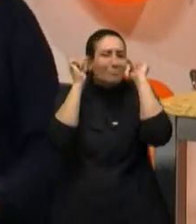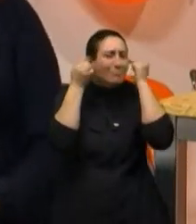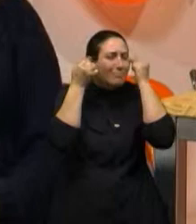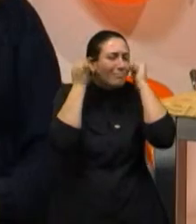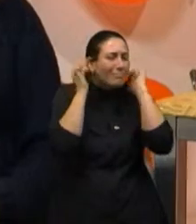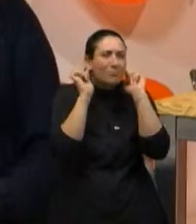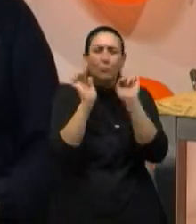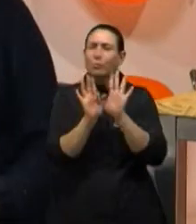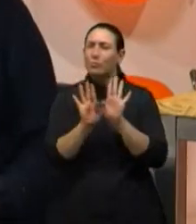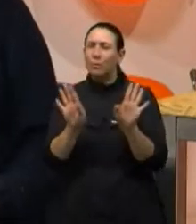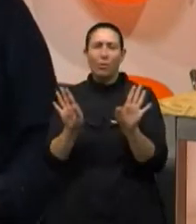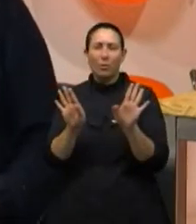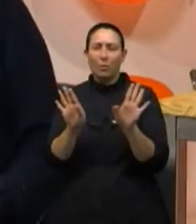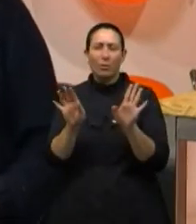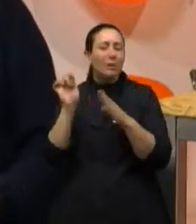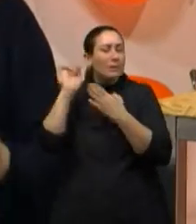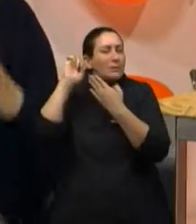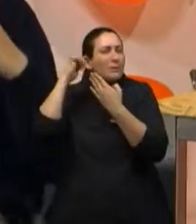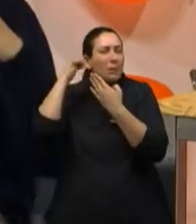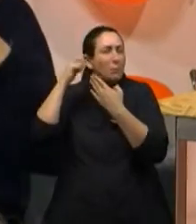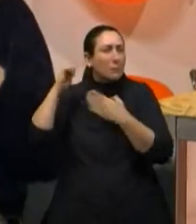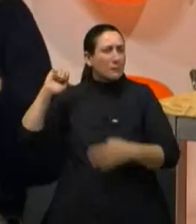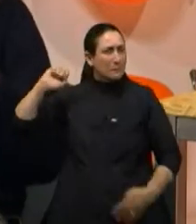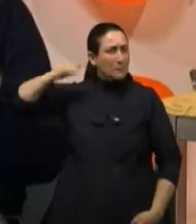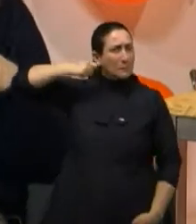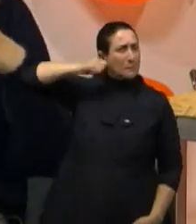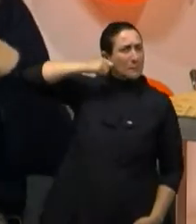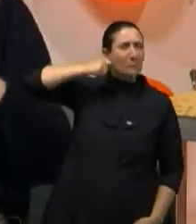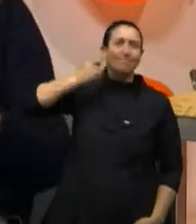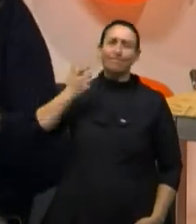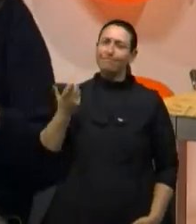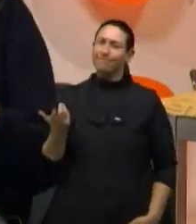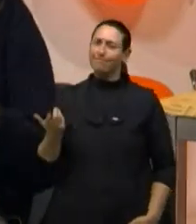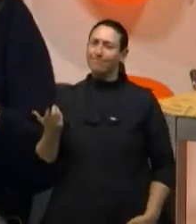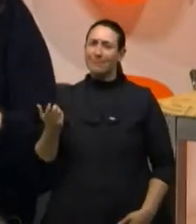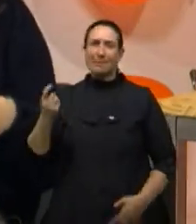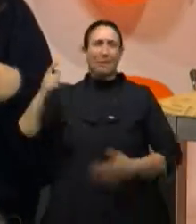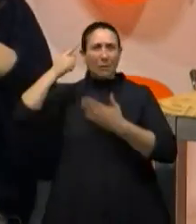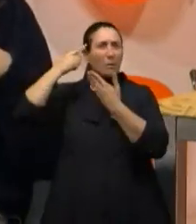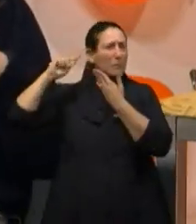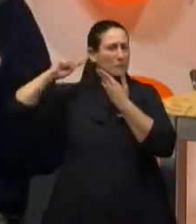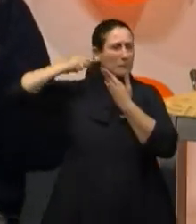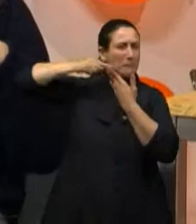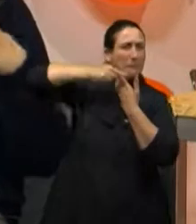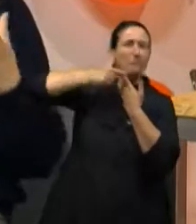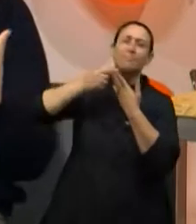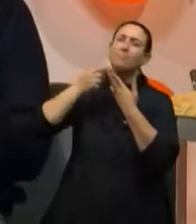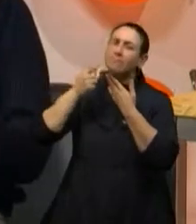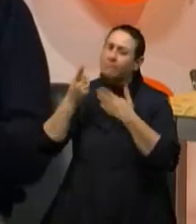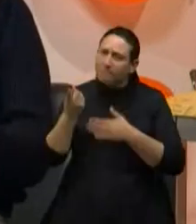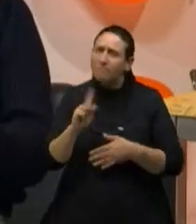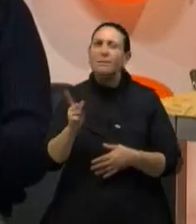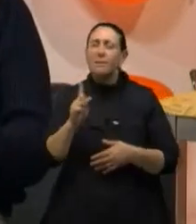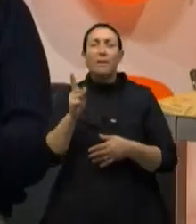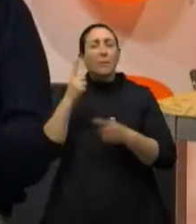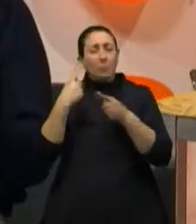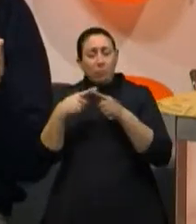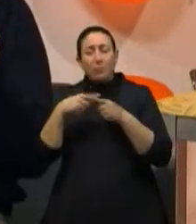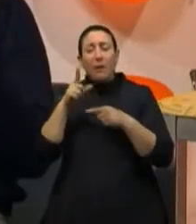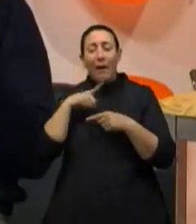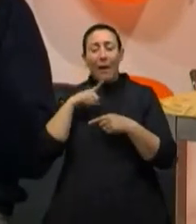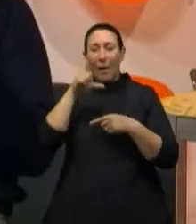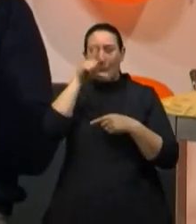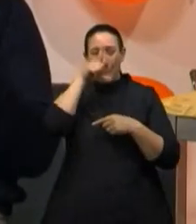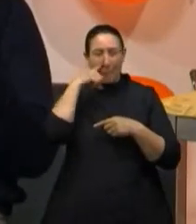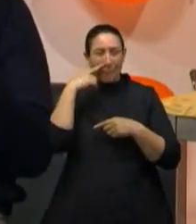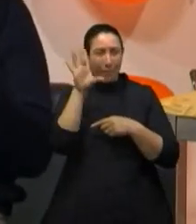e mal é mal aqui na entrada mas lá dentro a gente tem a cera para proteger essa pele que